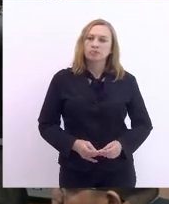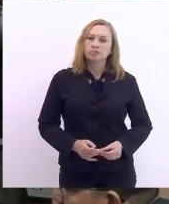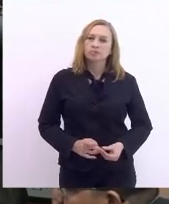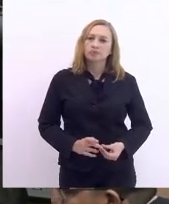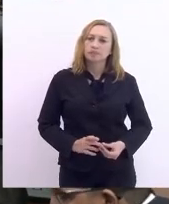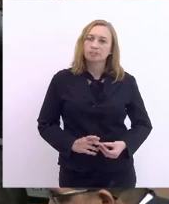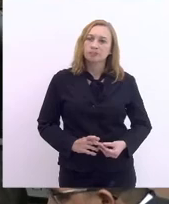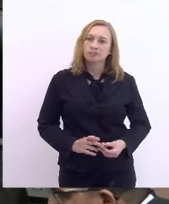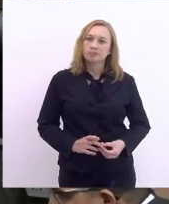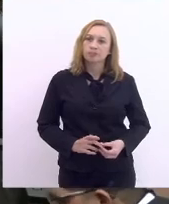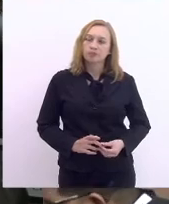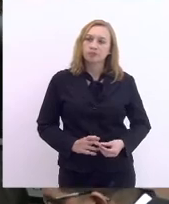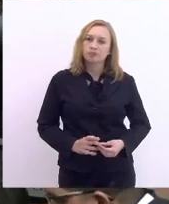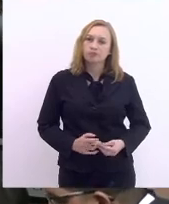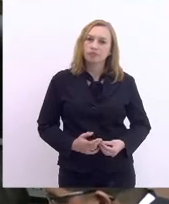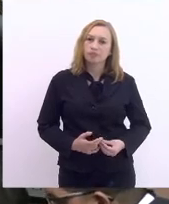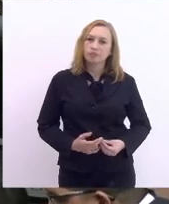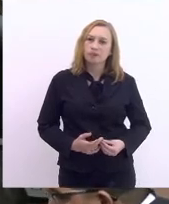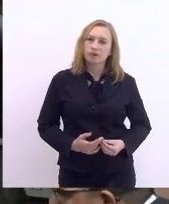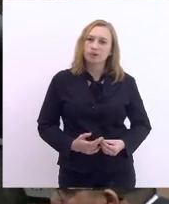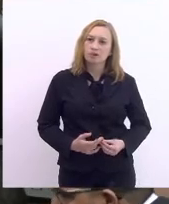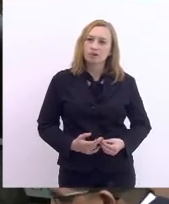E aí